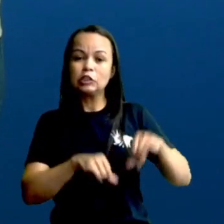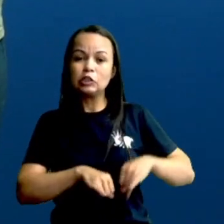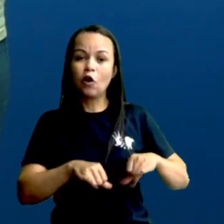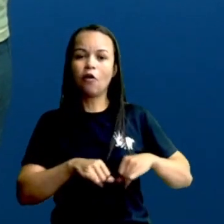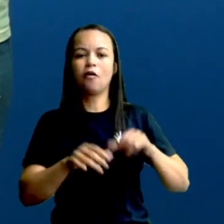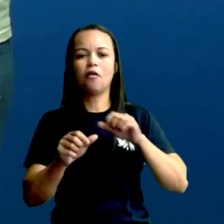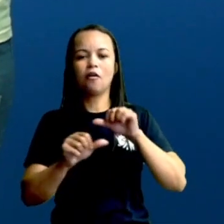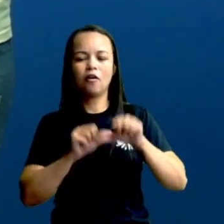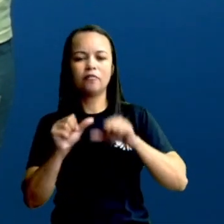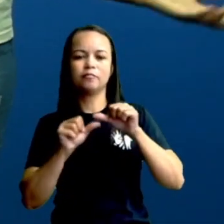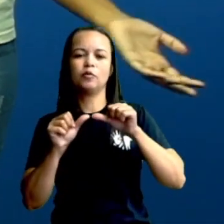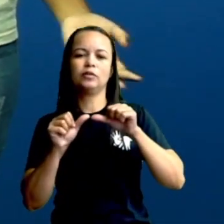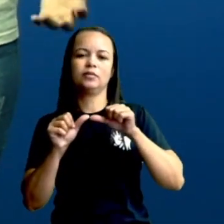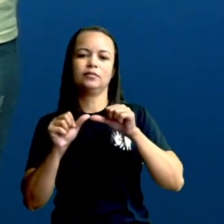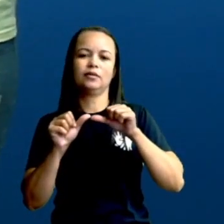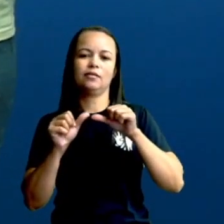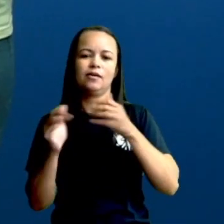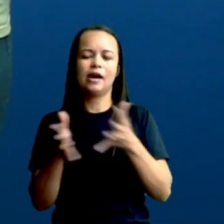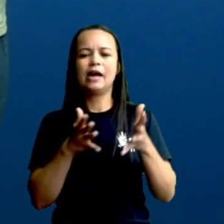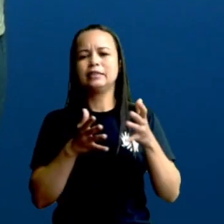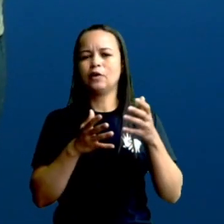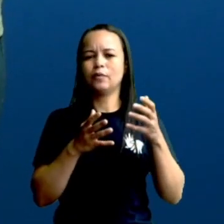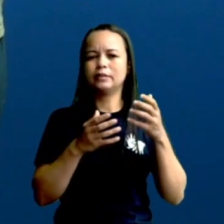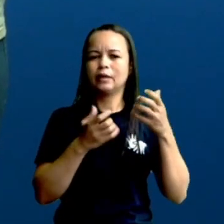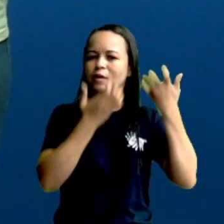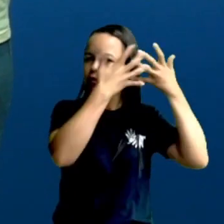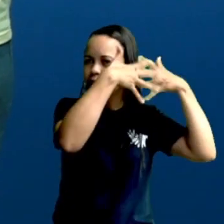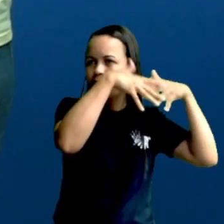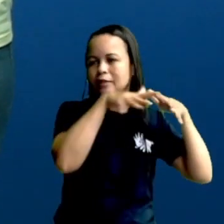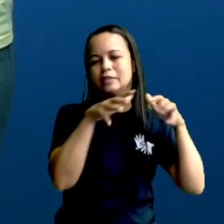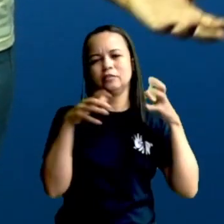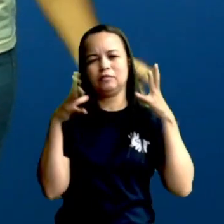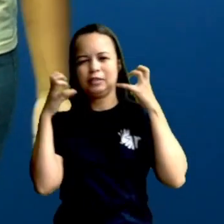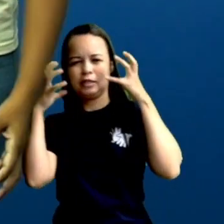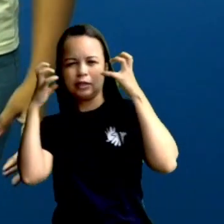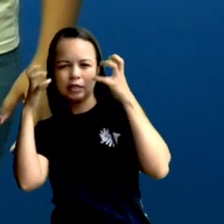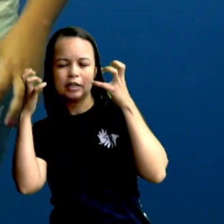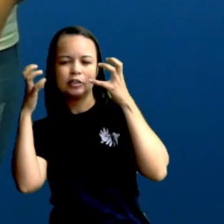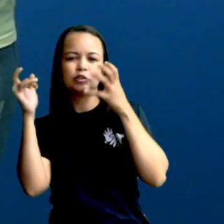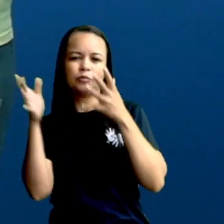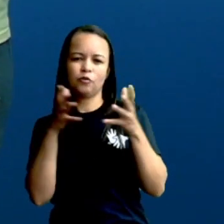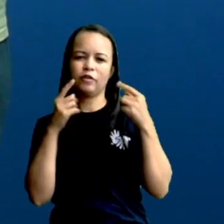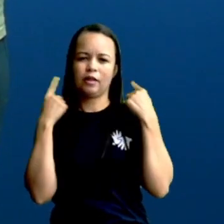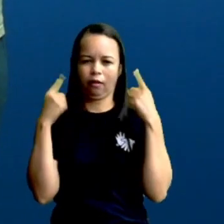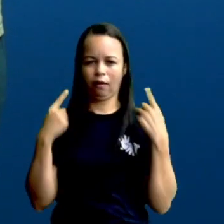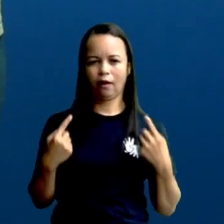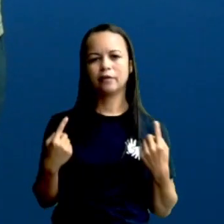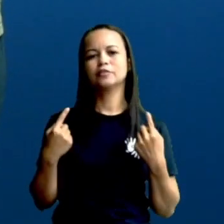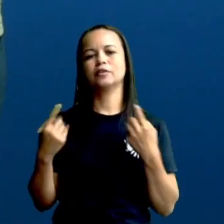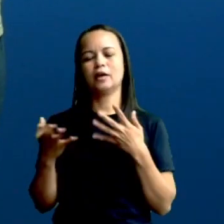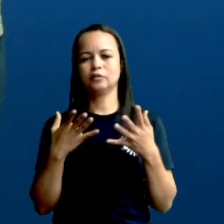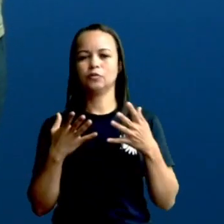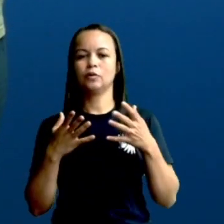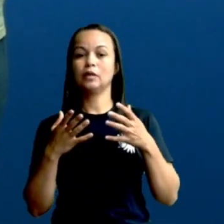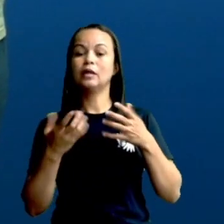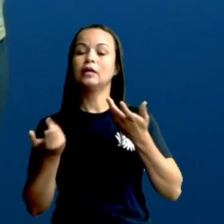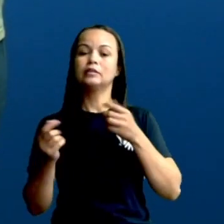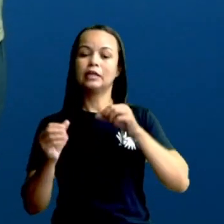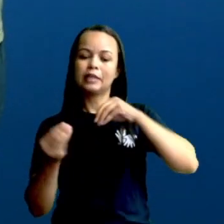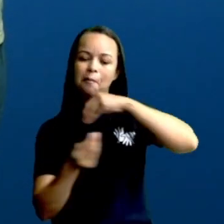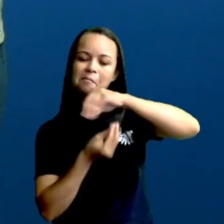E aí esse cabelo vai ser liso, vai ser crespo, né, vai ser cacheado, a partir também da miscigenação,